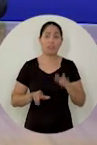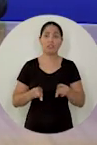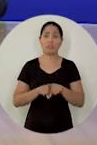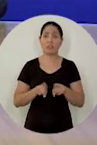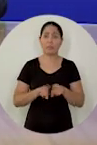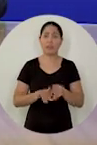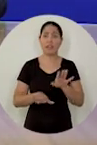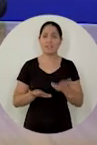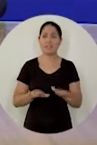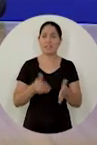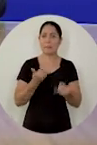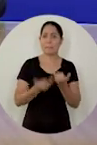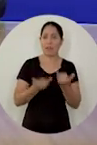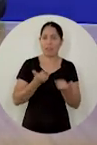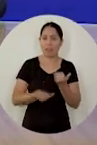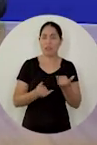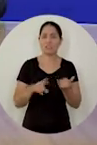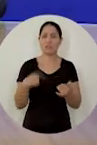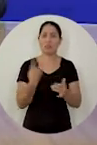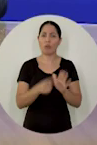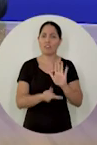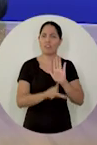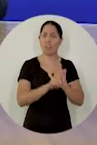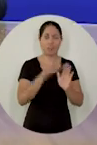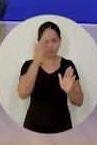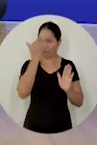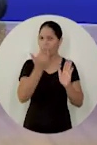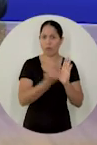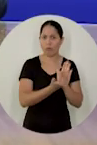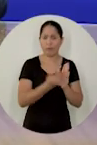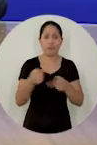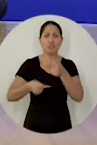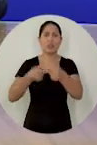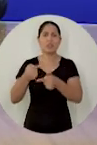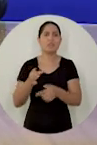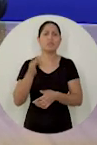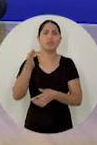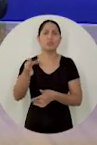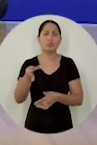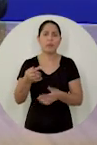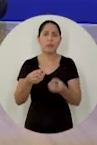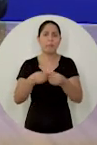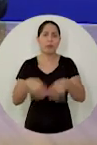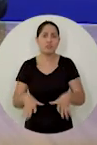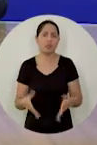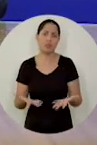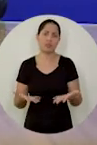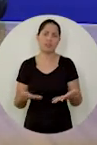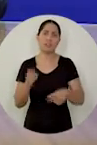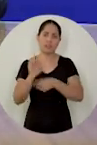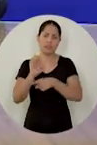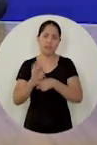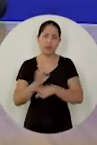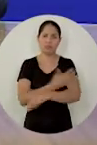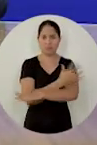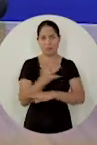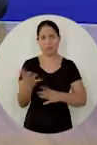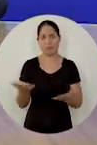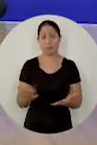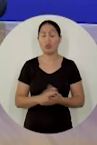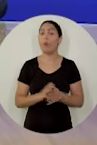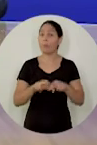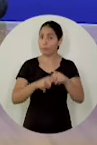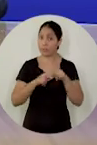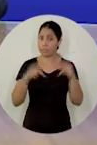Pará, sob pena de estarmos delegando às próximas gerações um Estado praticamente falido na